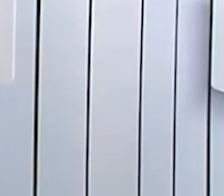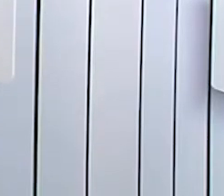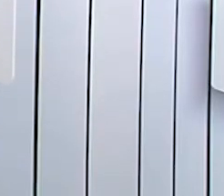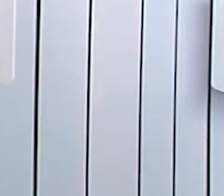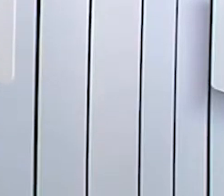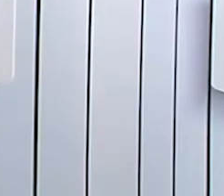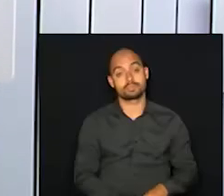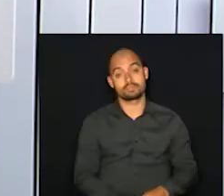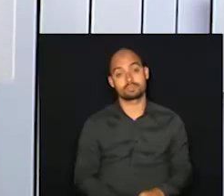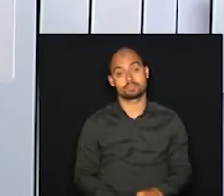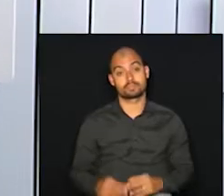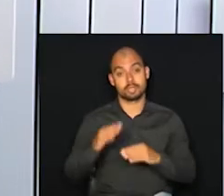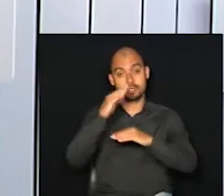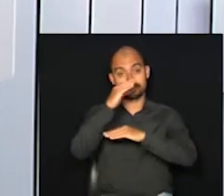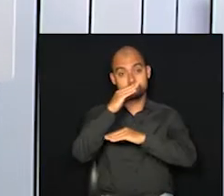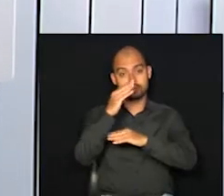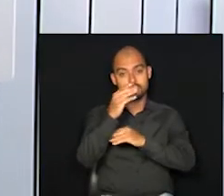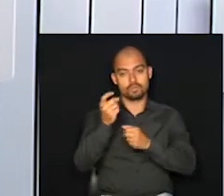Câmara Total de volta,